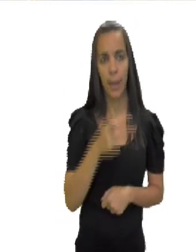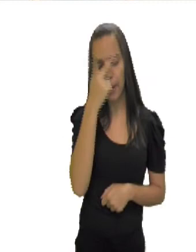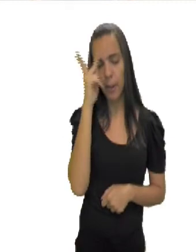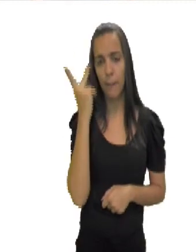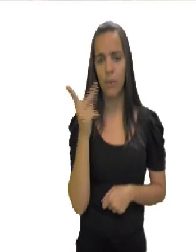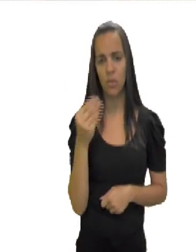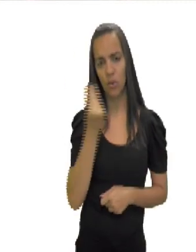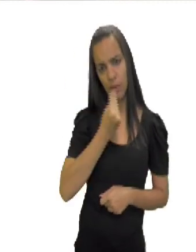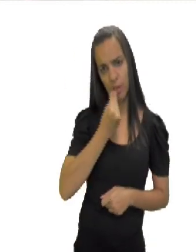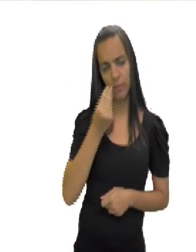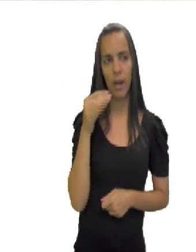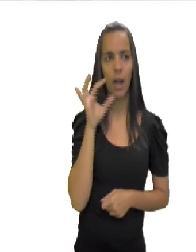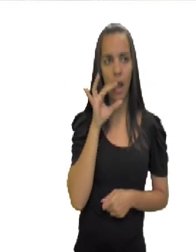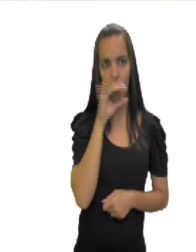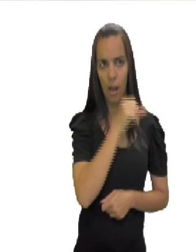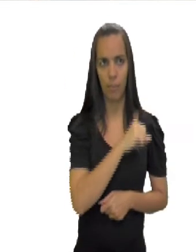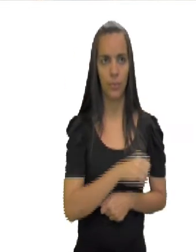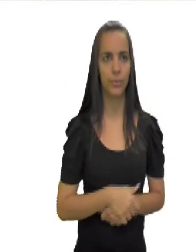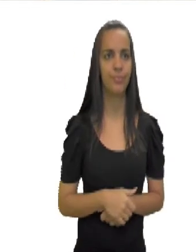pessoa desidratar.